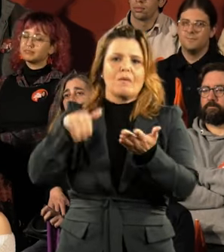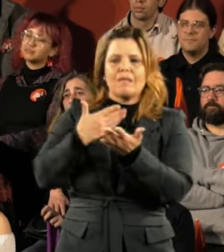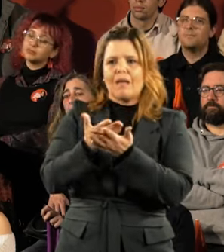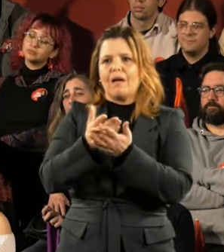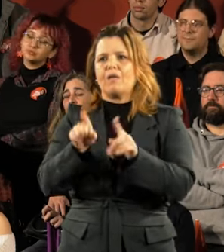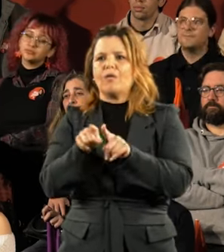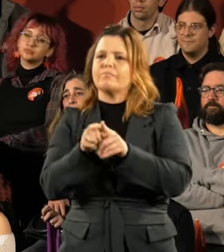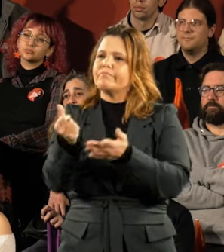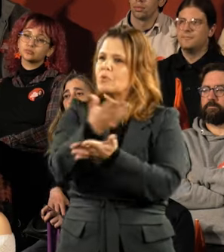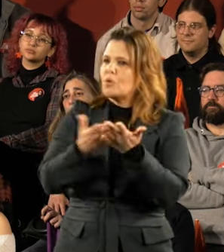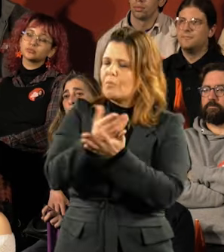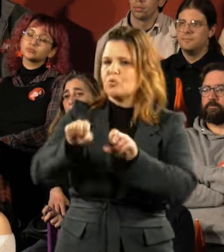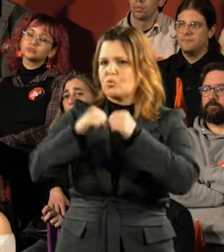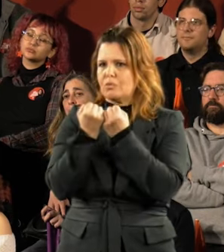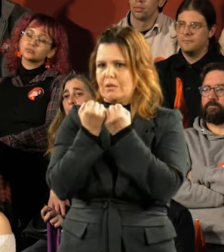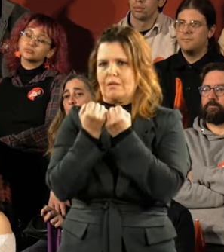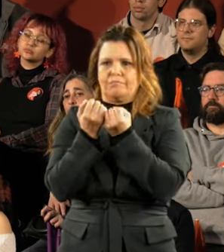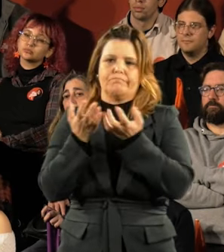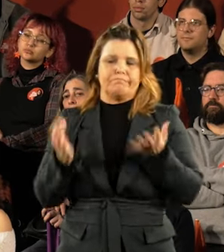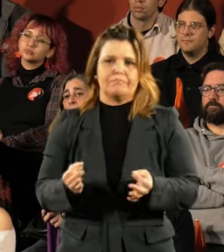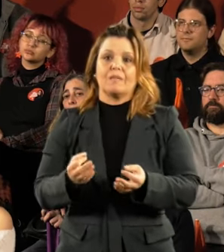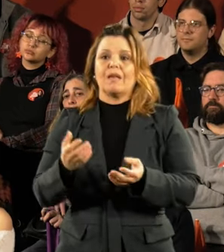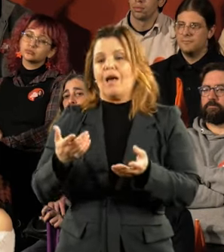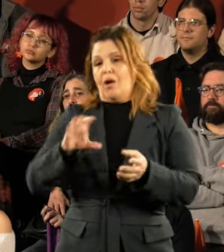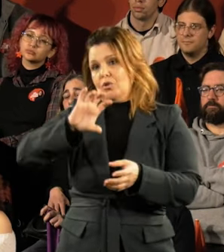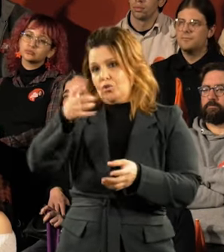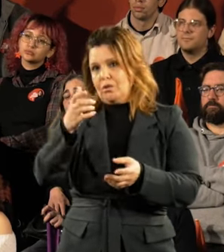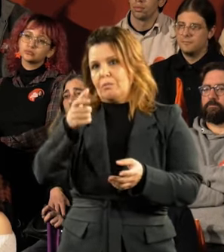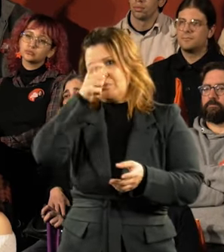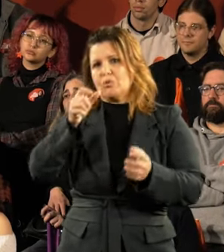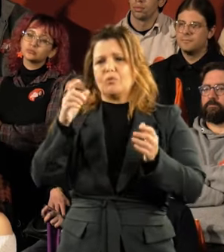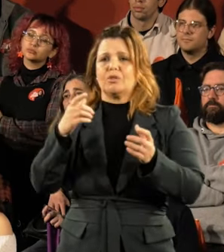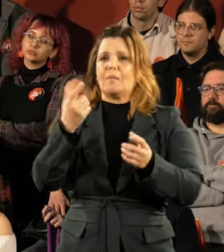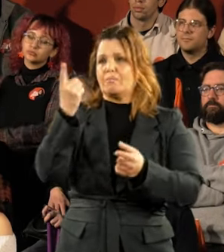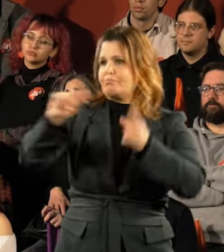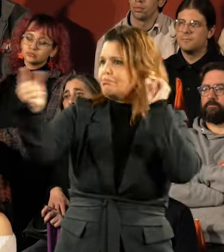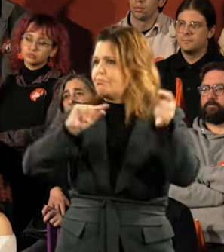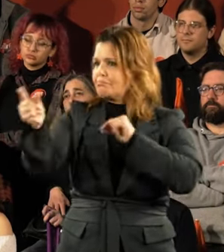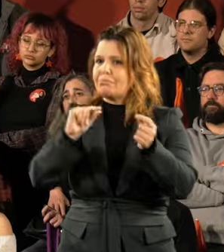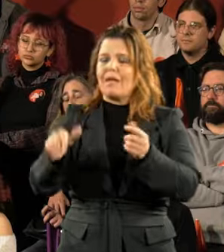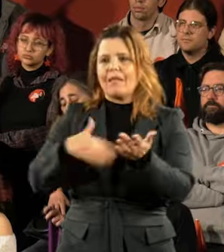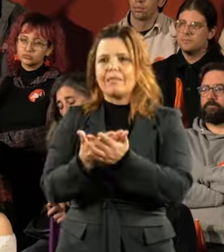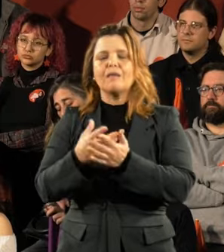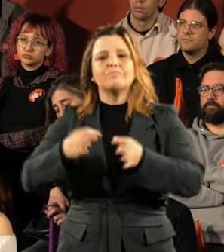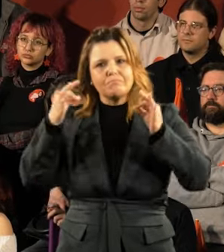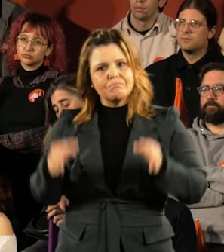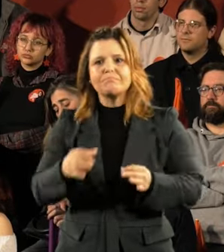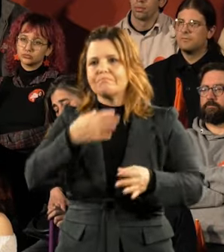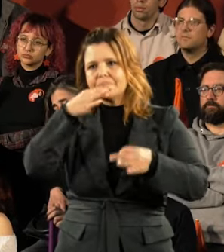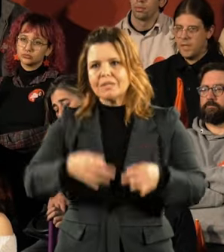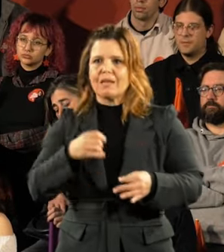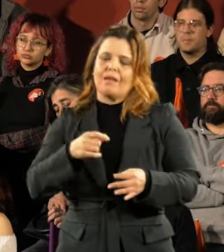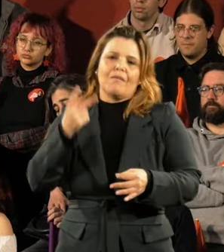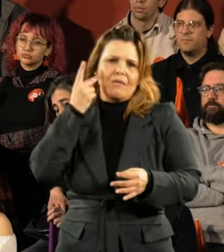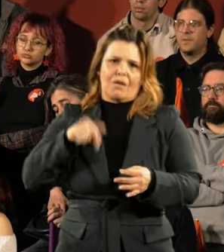social num contexto em que o distrito tem perdido gente e se fazse também garantindo que aqui se pode